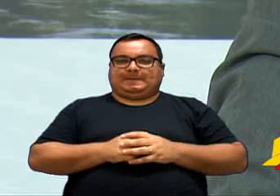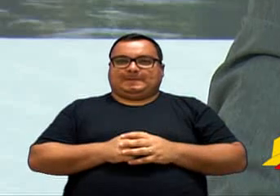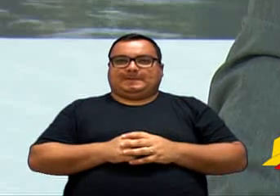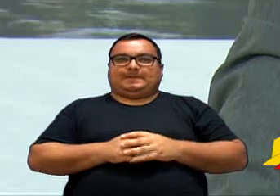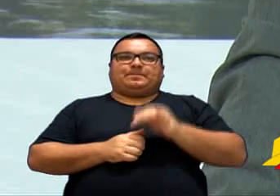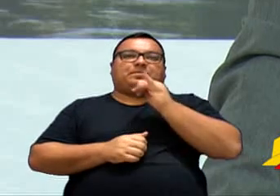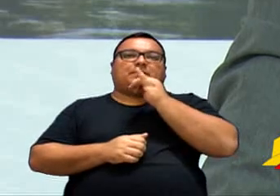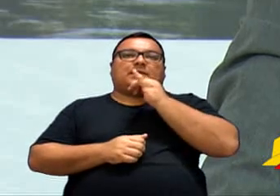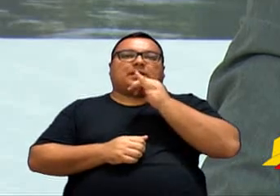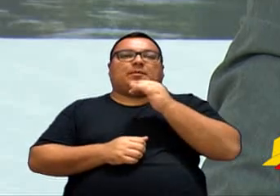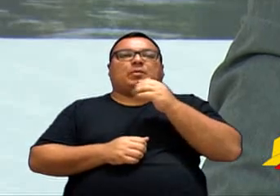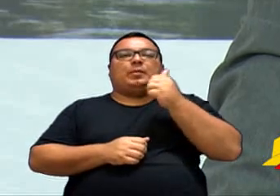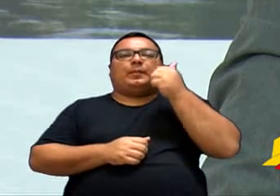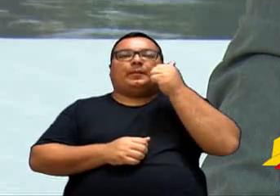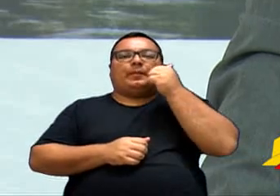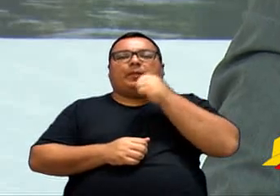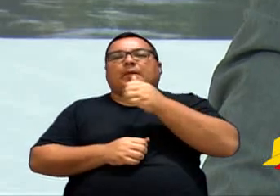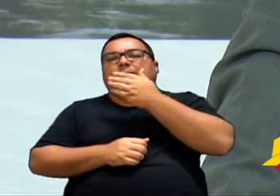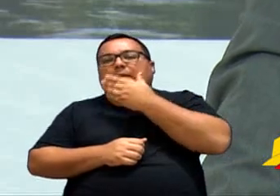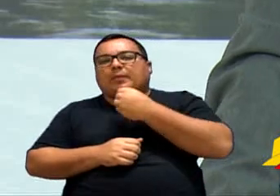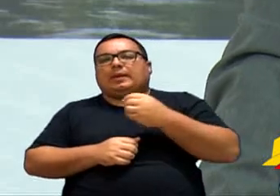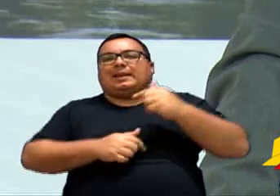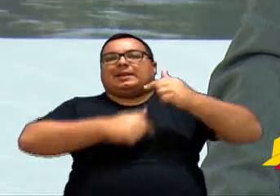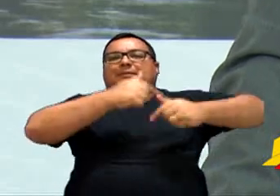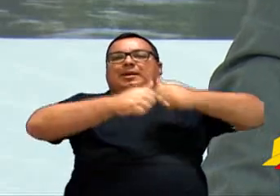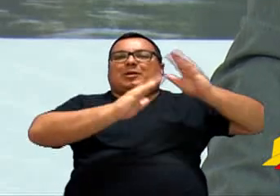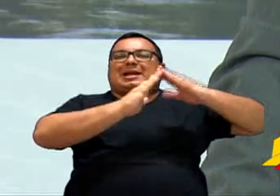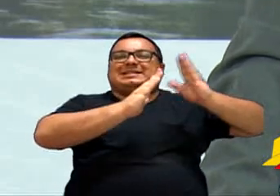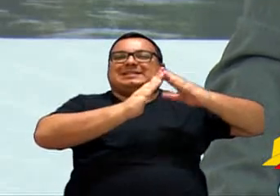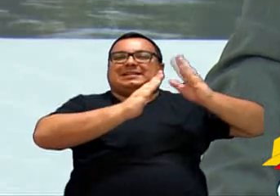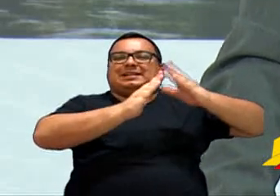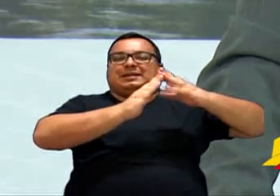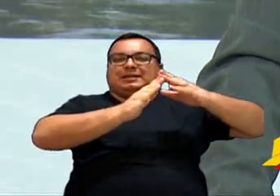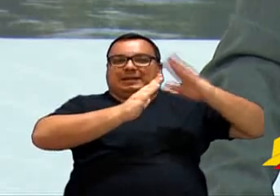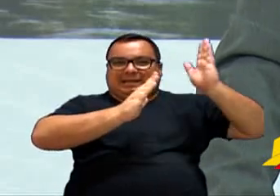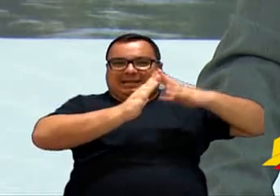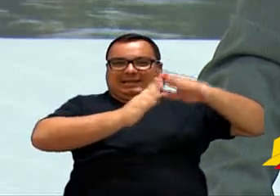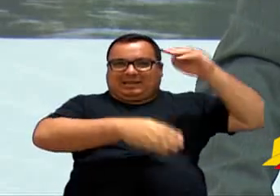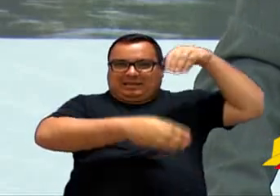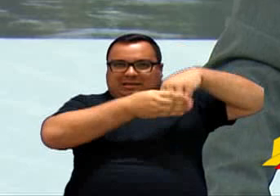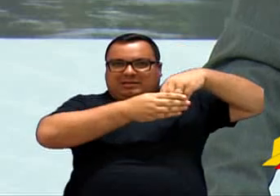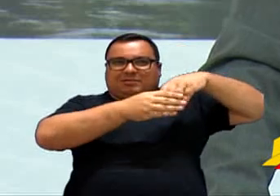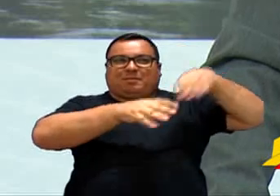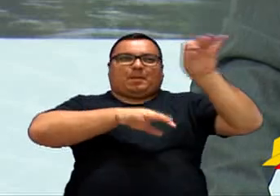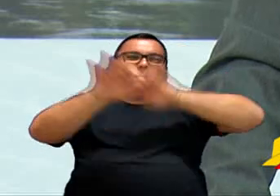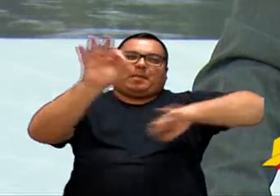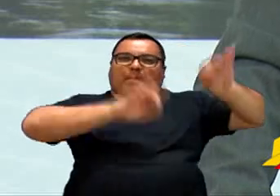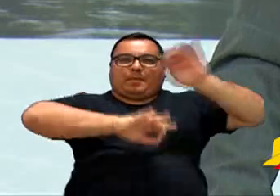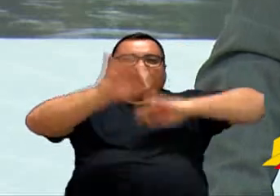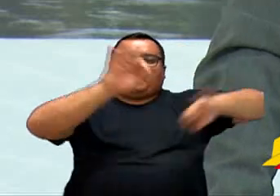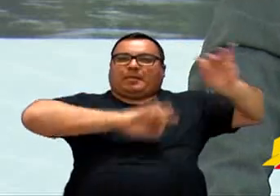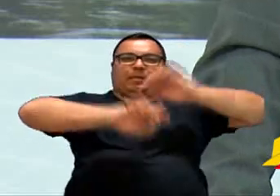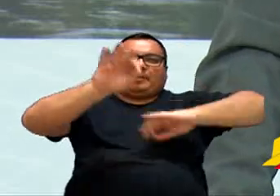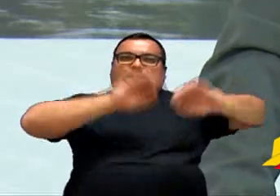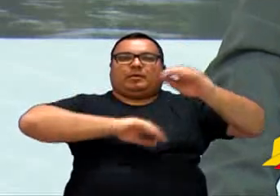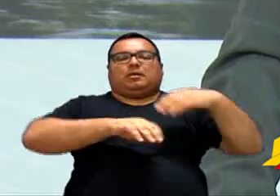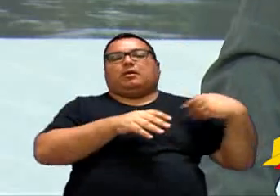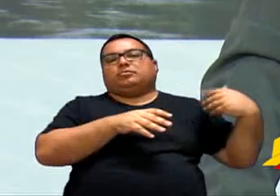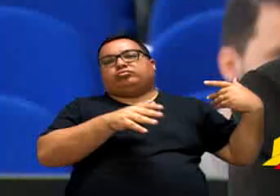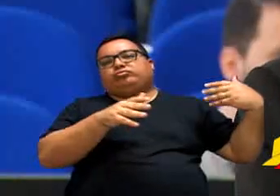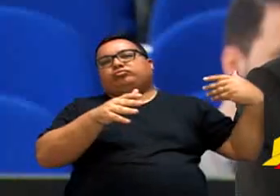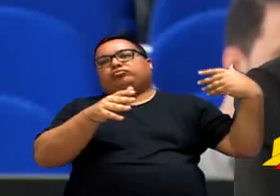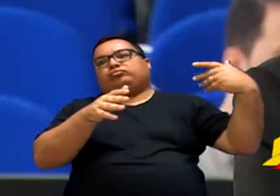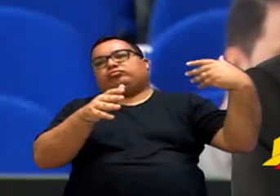empregados domésticos, né? Que foi agora, é uma conquista agora recente, e foi uma conquista suada. O trabalho, porque parece que era